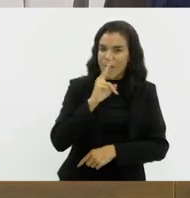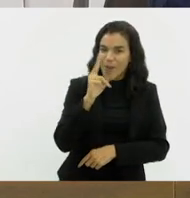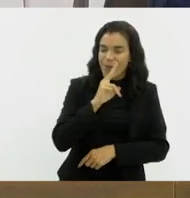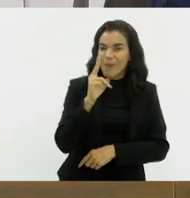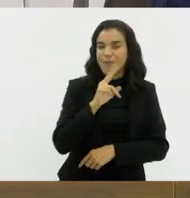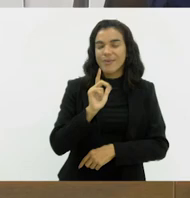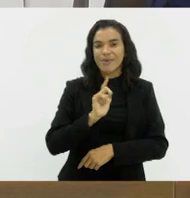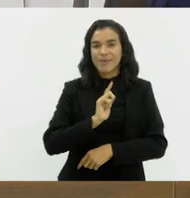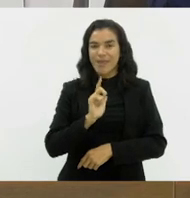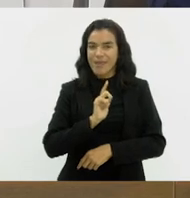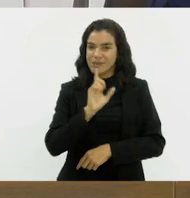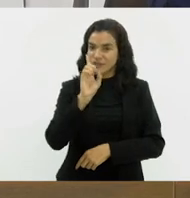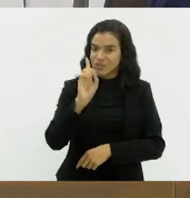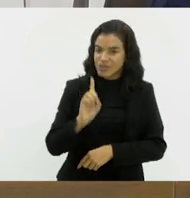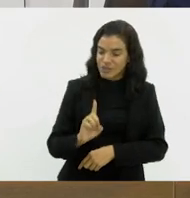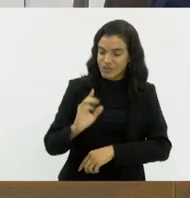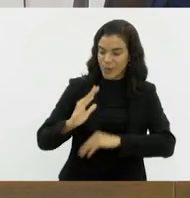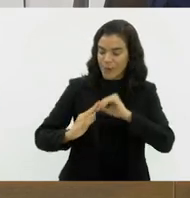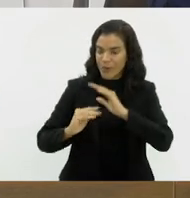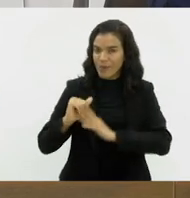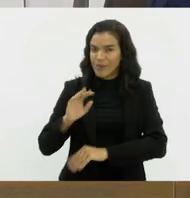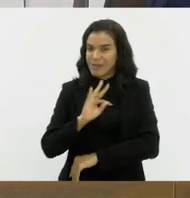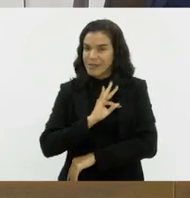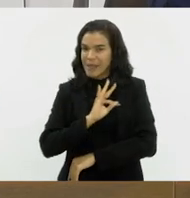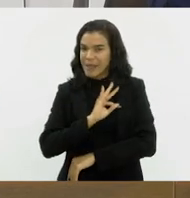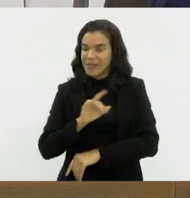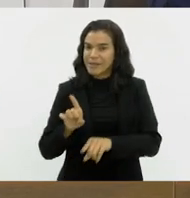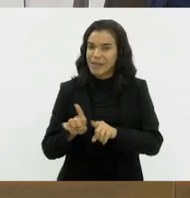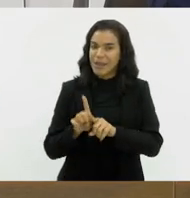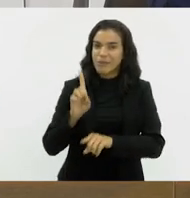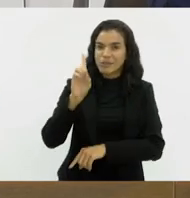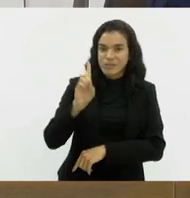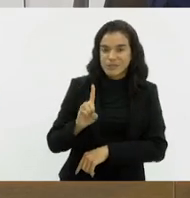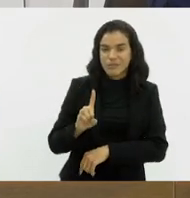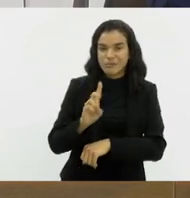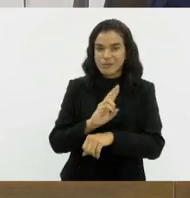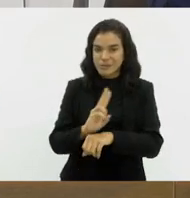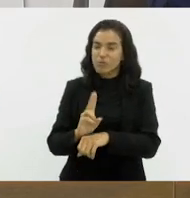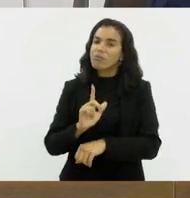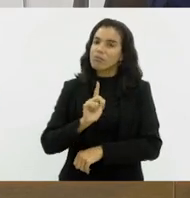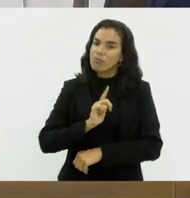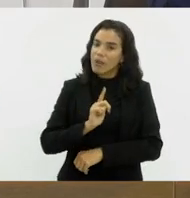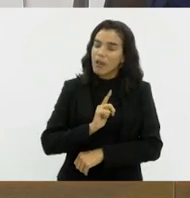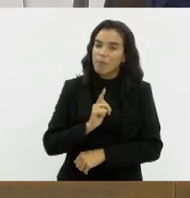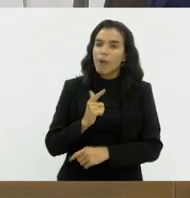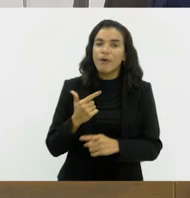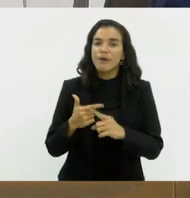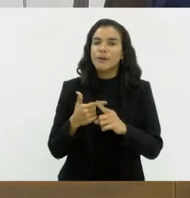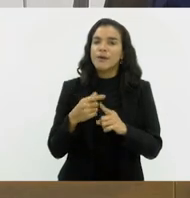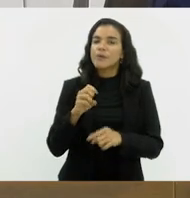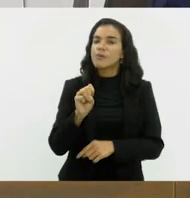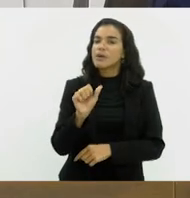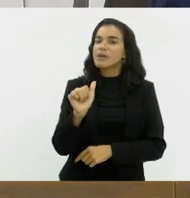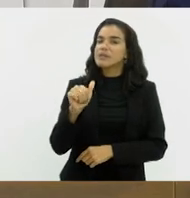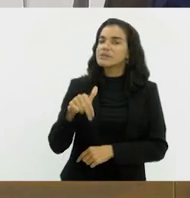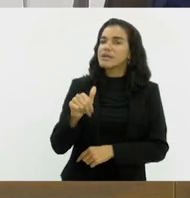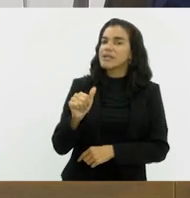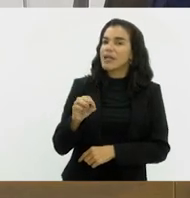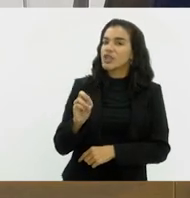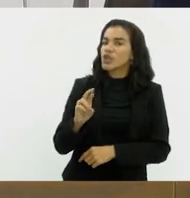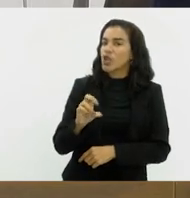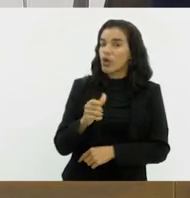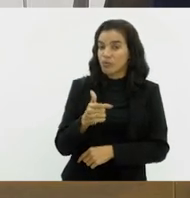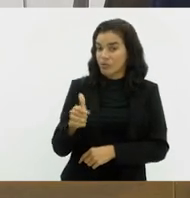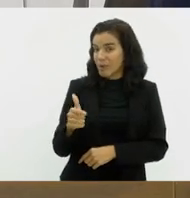existe uma direção técnica, existe uma direção de segurança. Né? Existe. Por que no sanatório penal não vai existir? Não